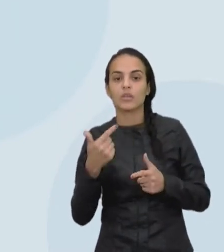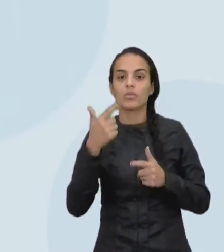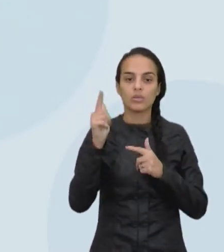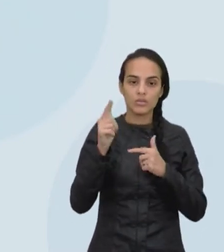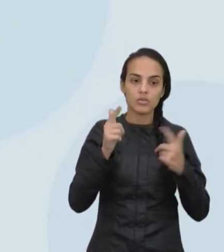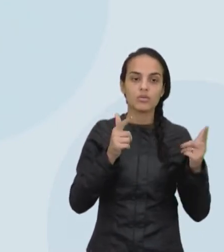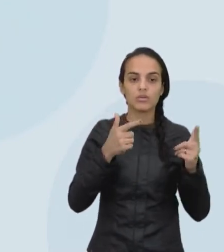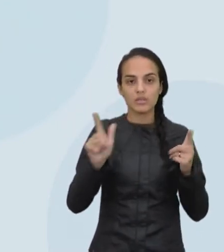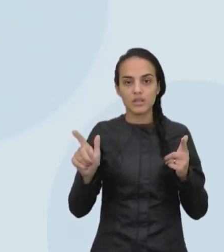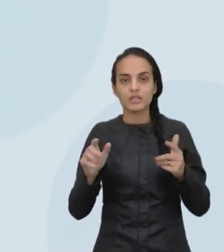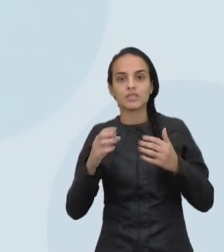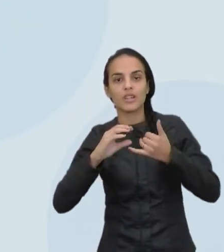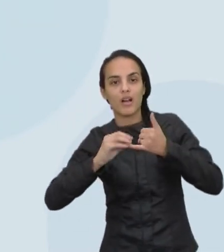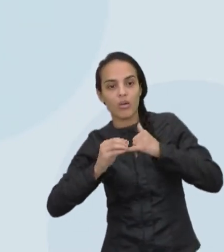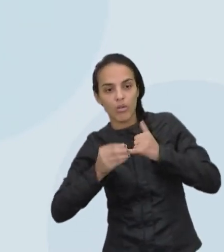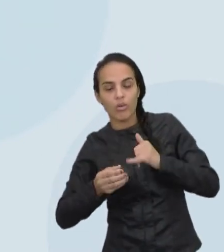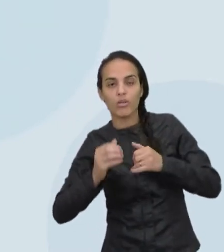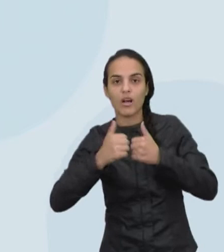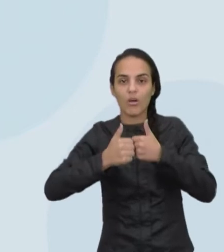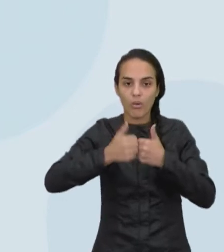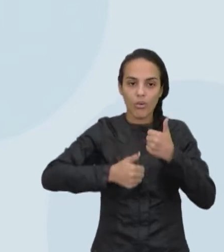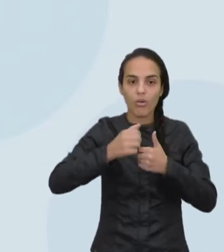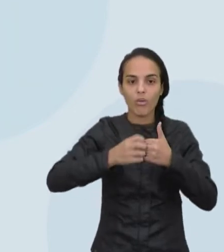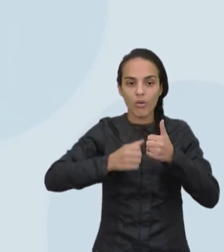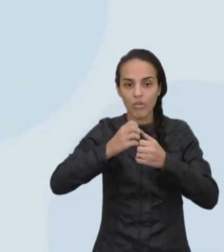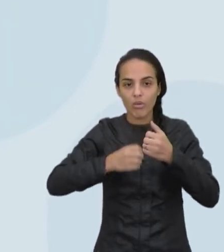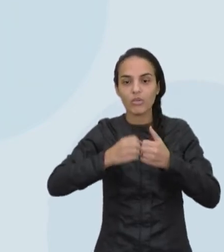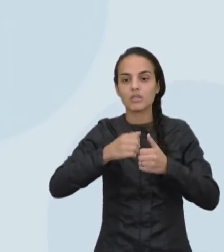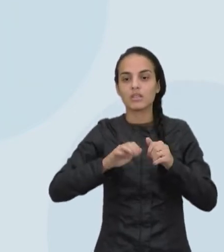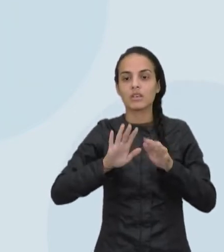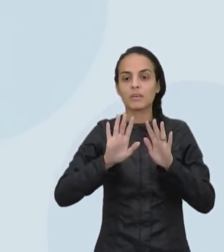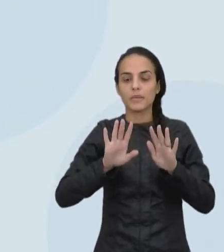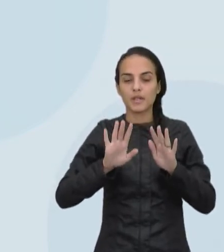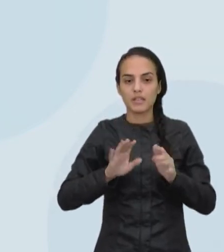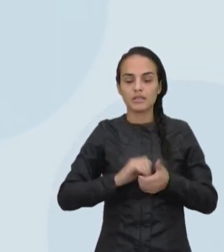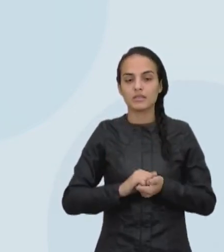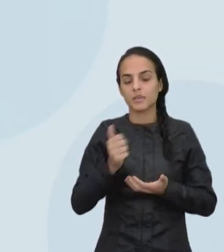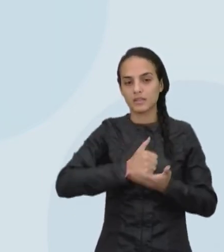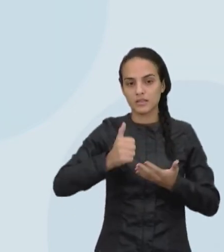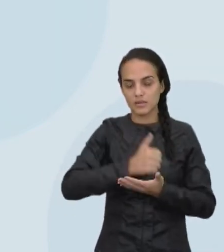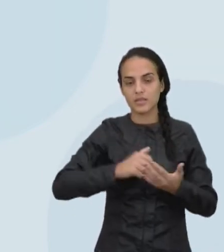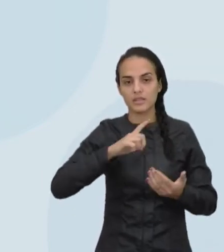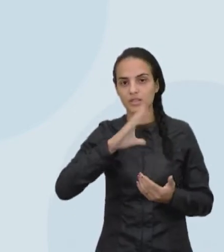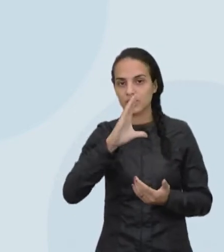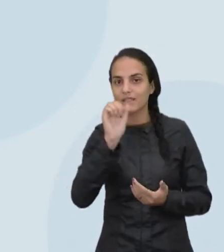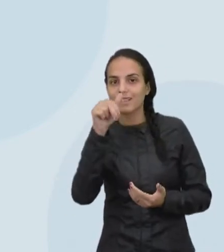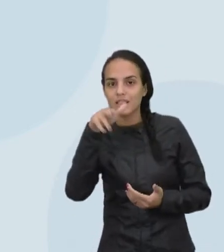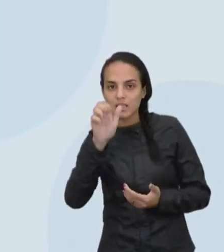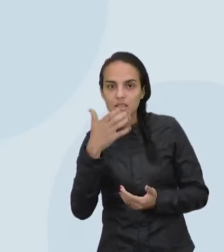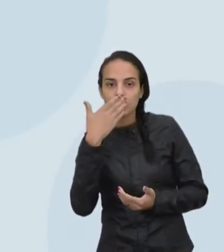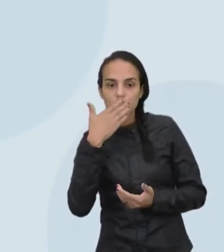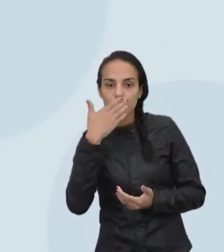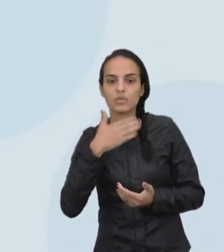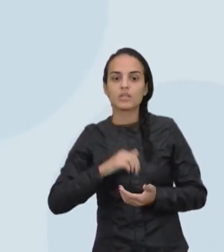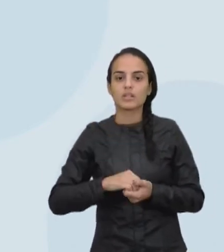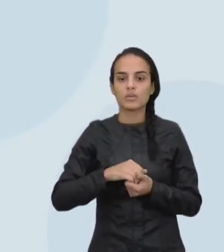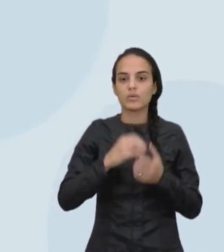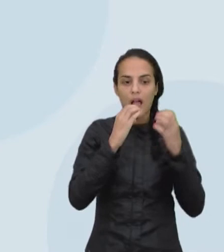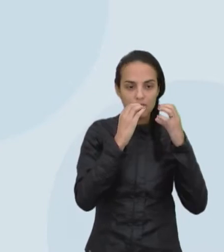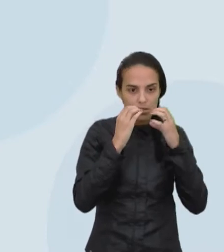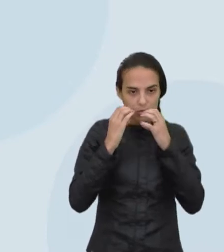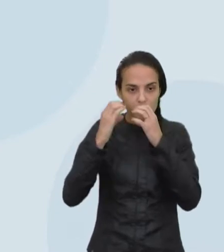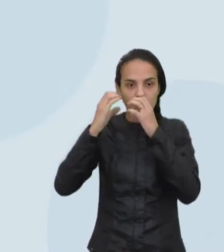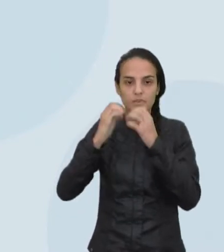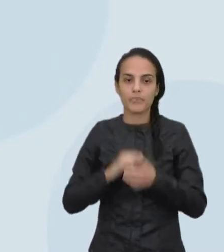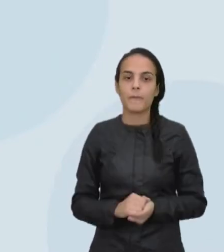que também tem de arroz e outras coisas, tá? Mas basicamente a gente tem de cana-de-açúcar e do milho. Nós temos aqui o